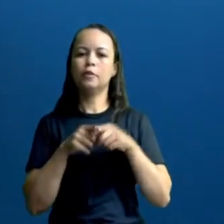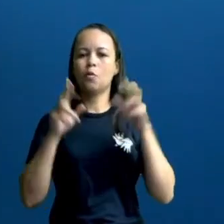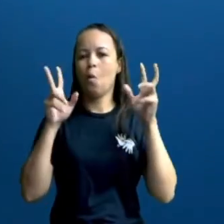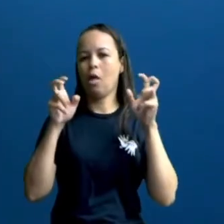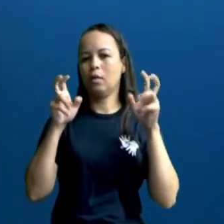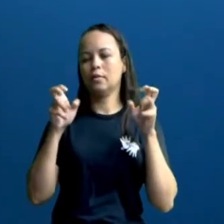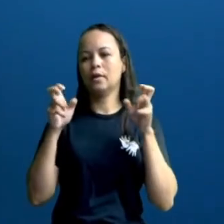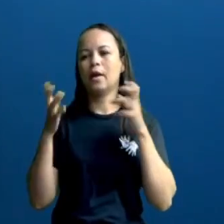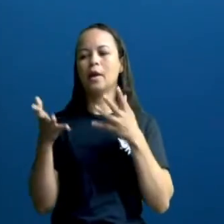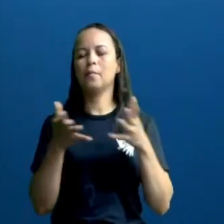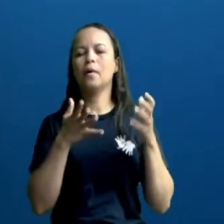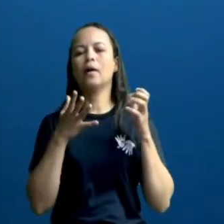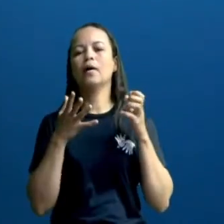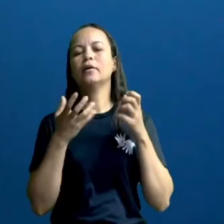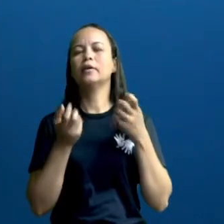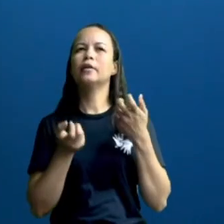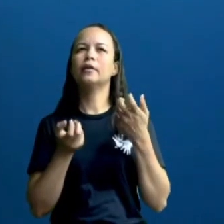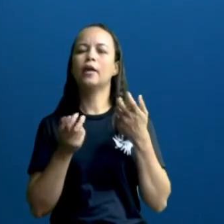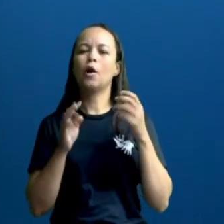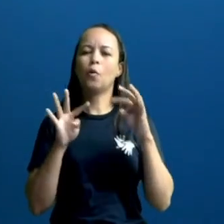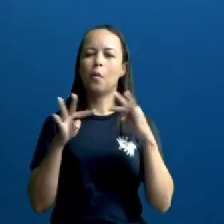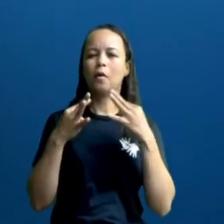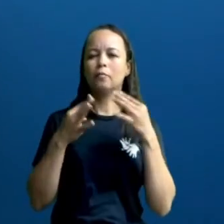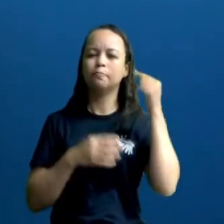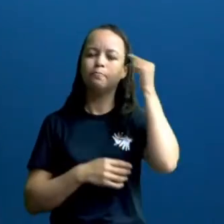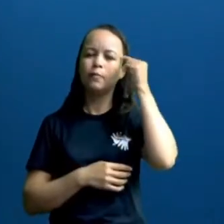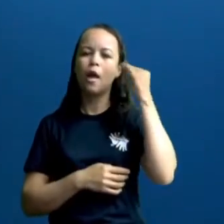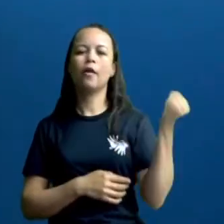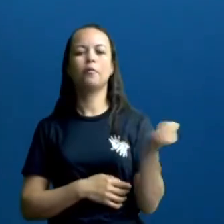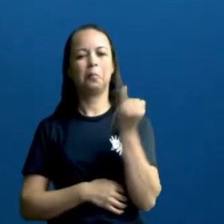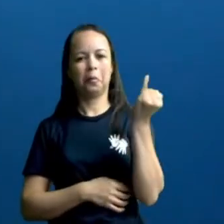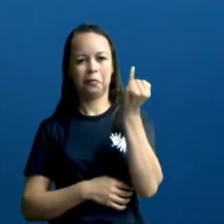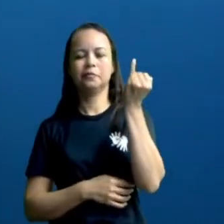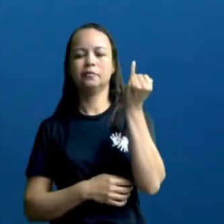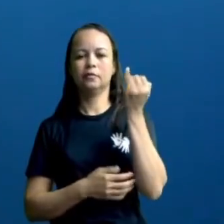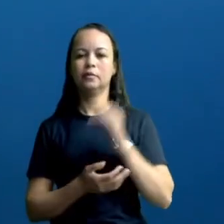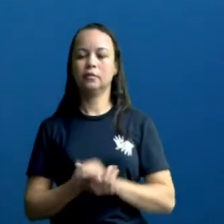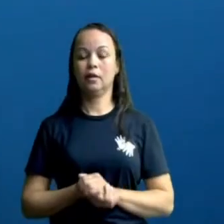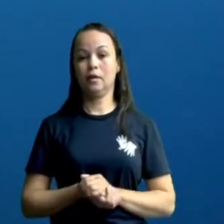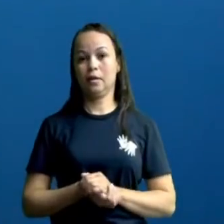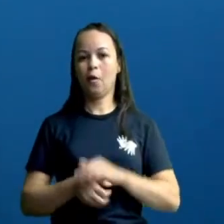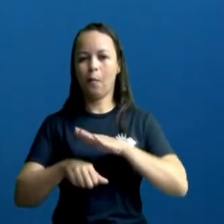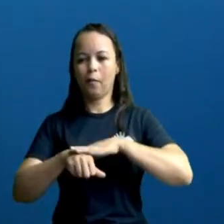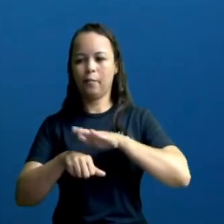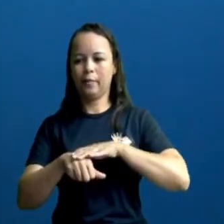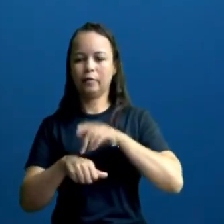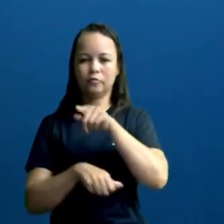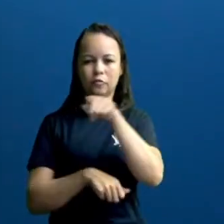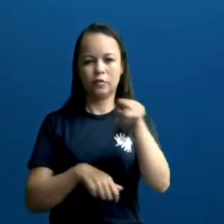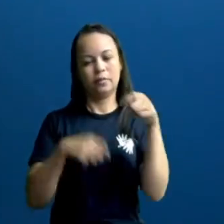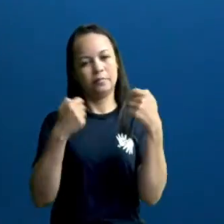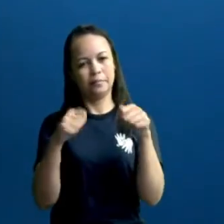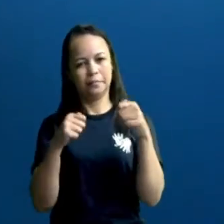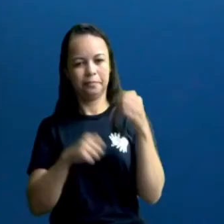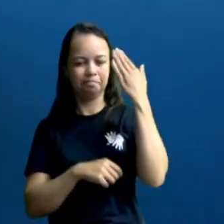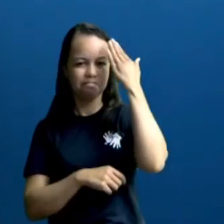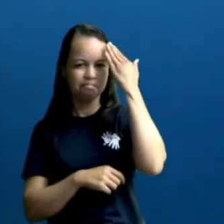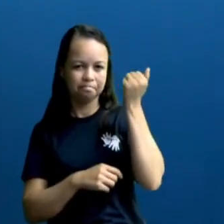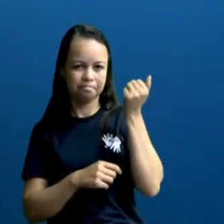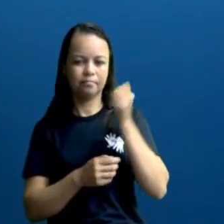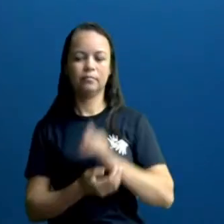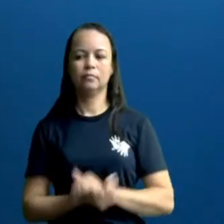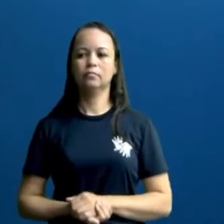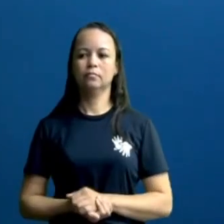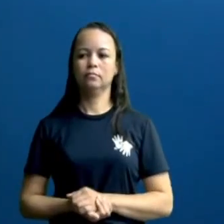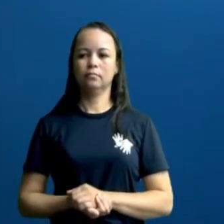meu ver, é extremamente relevante e importante, que é o momento você precisa saber. Produção,